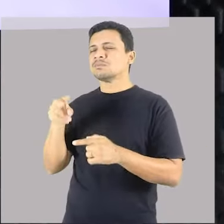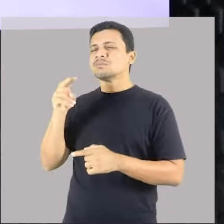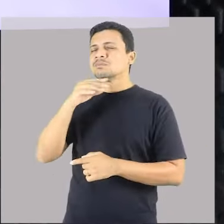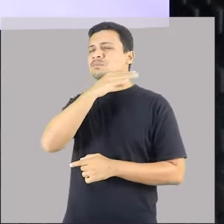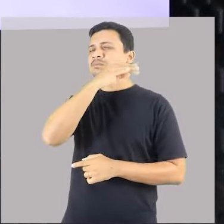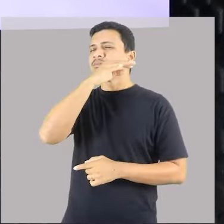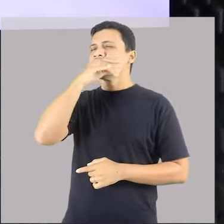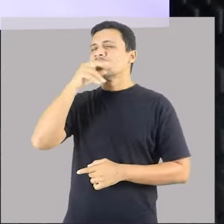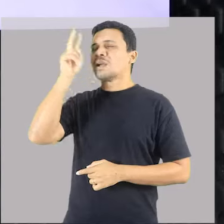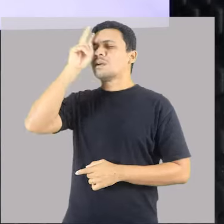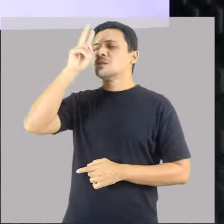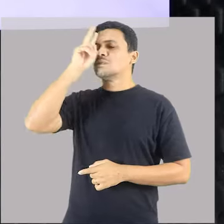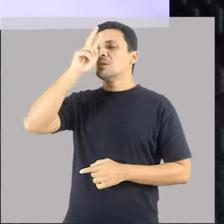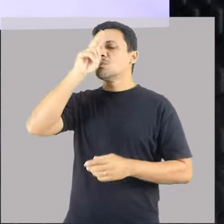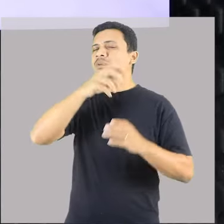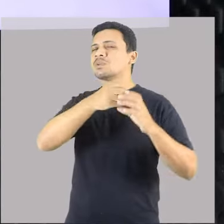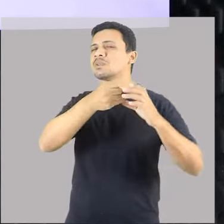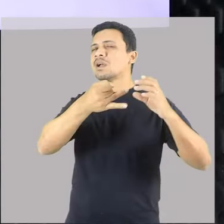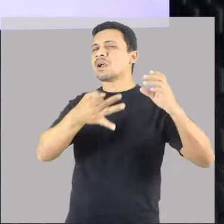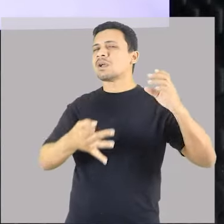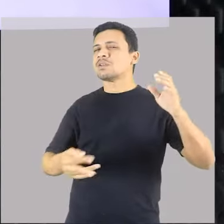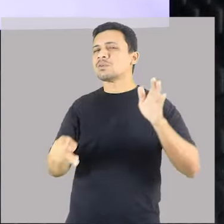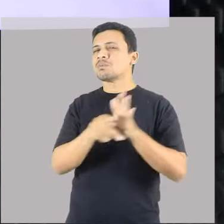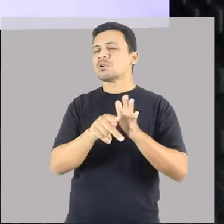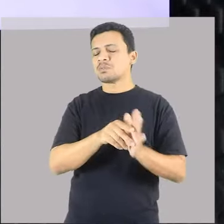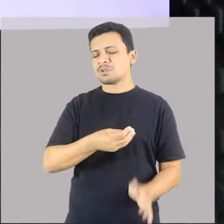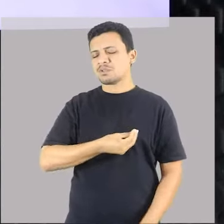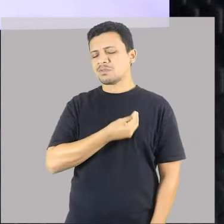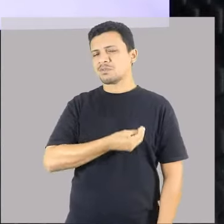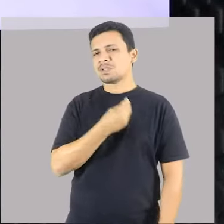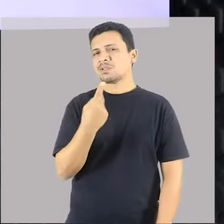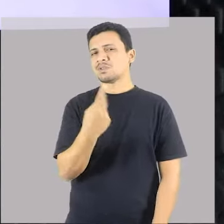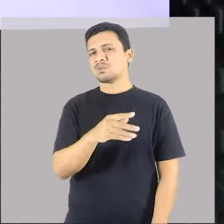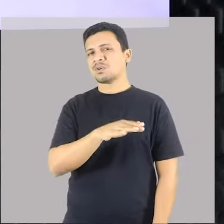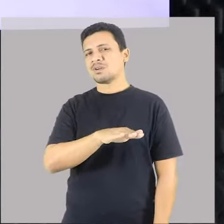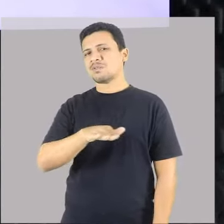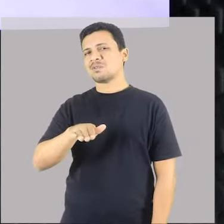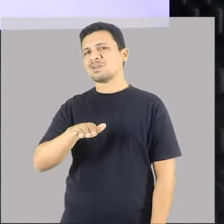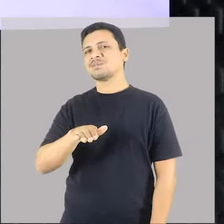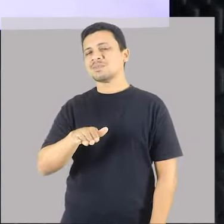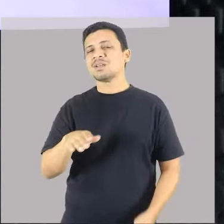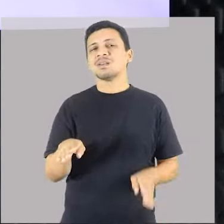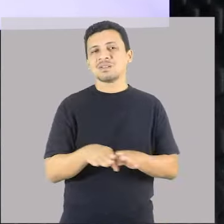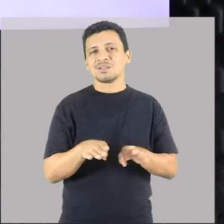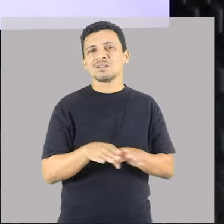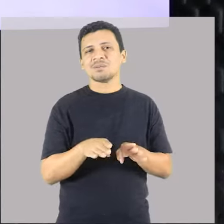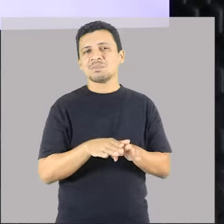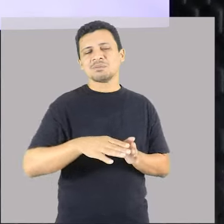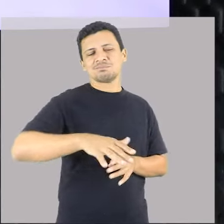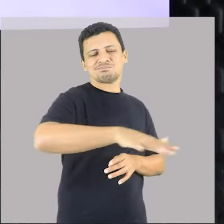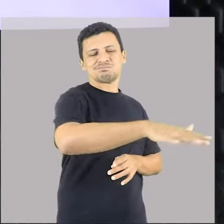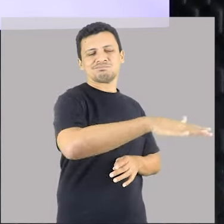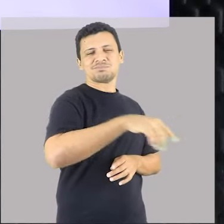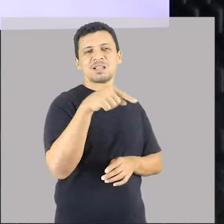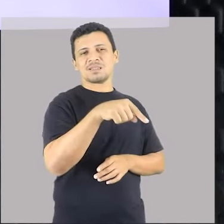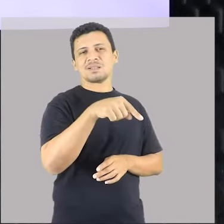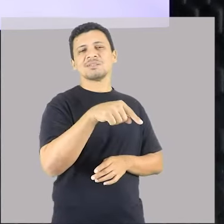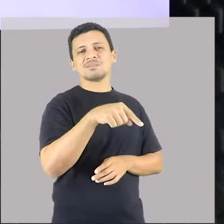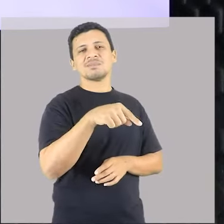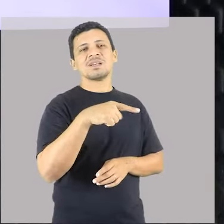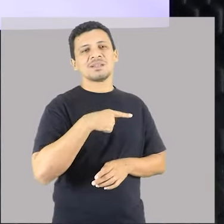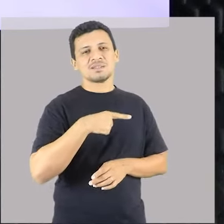memória as características as configurações da sua infância e consequentemente as configurações daquele espaço E aí tu